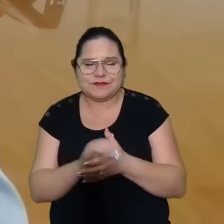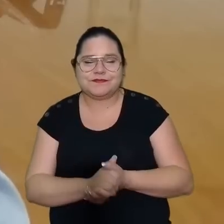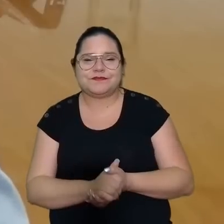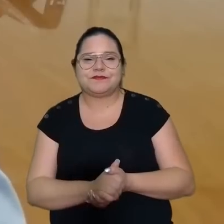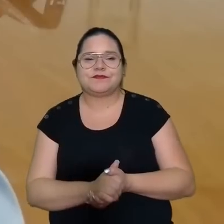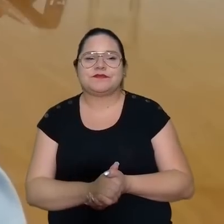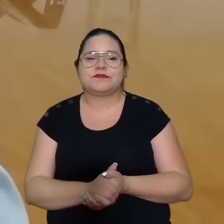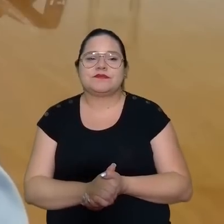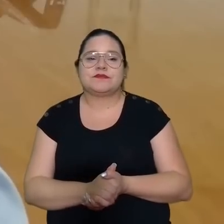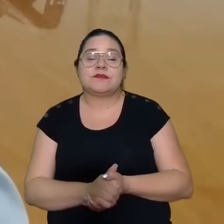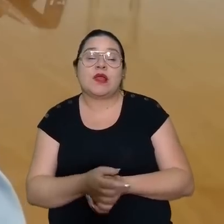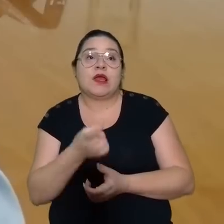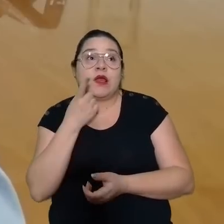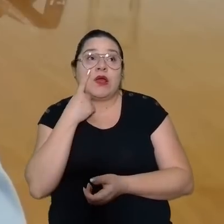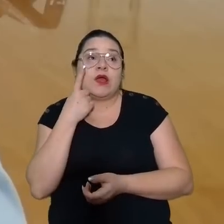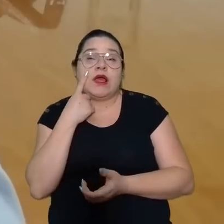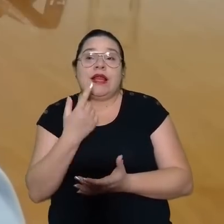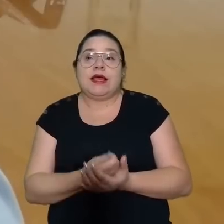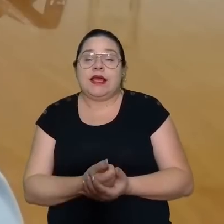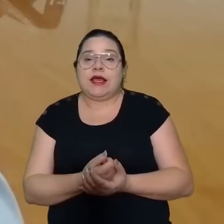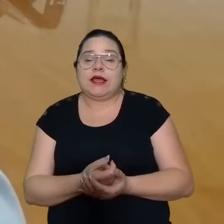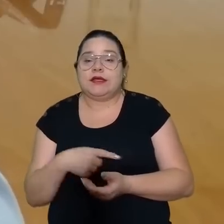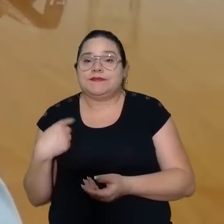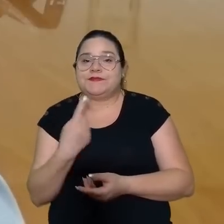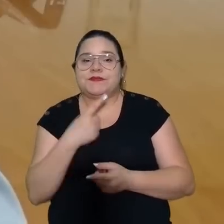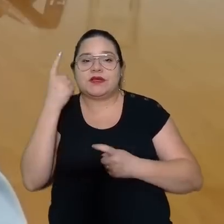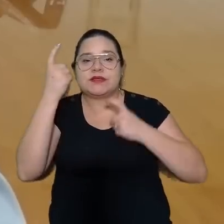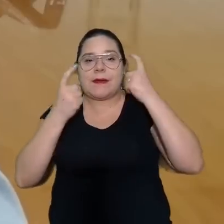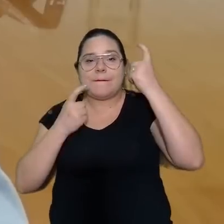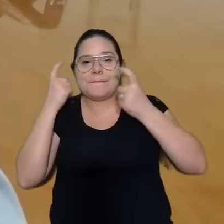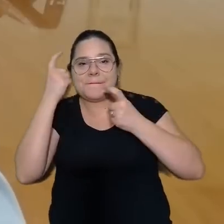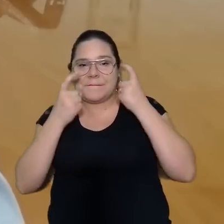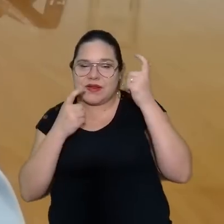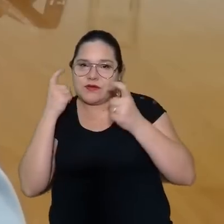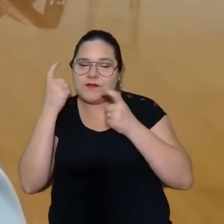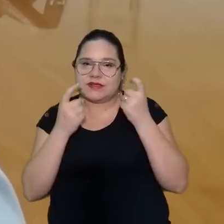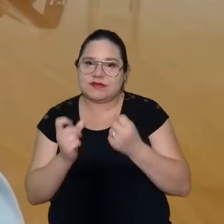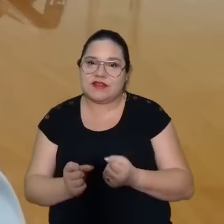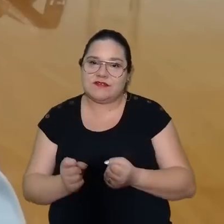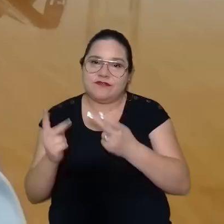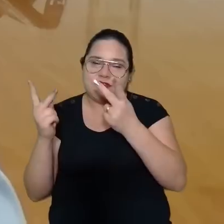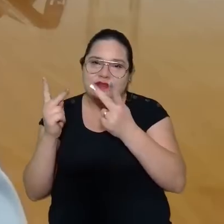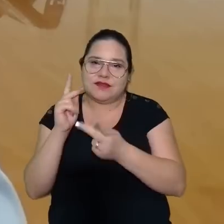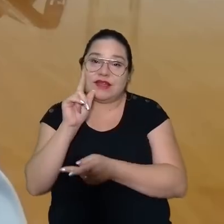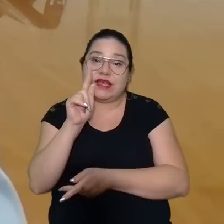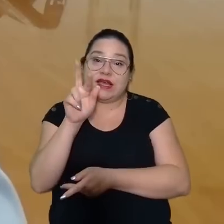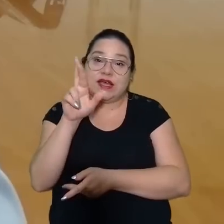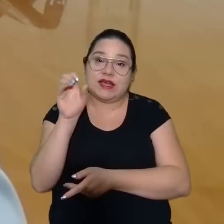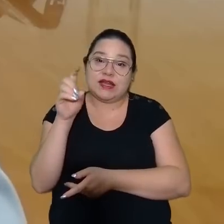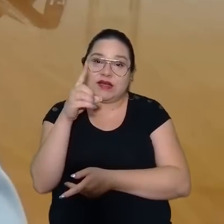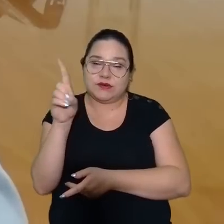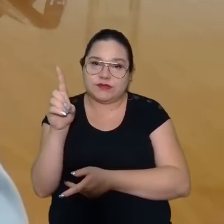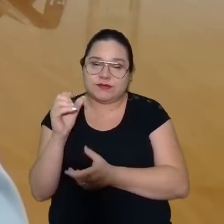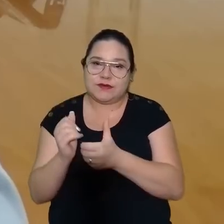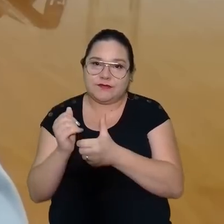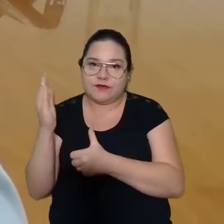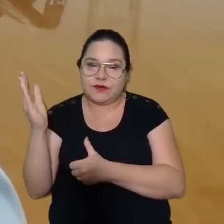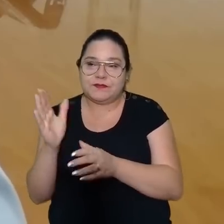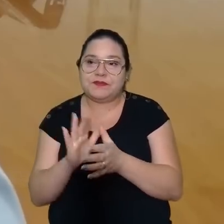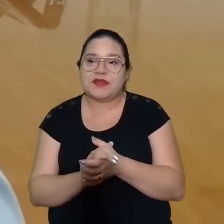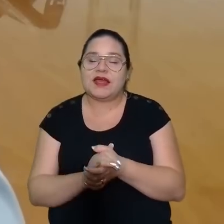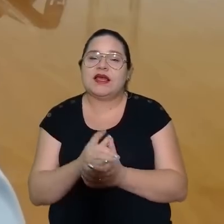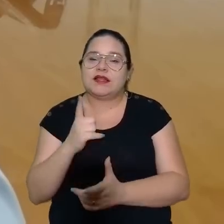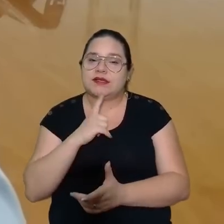Olha, a nossa preocupação na exportação de grãos, a gente tem o benefício da Lei Candir, isso